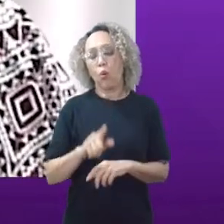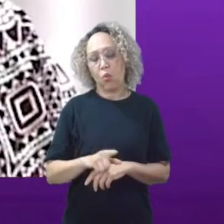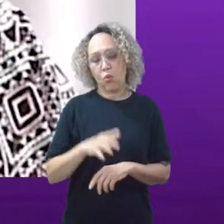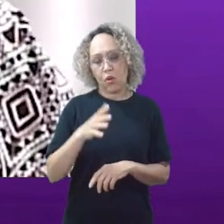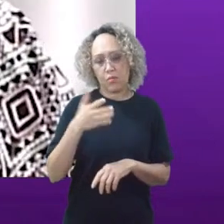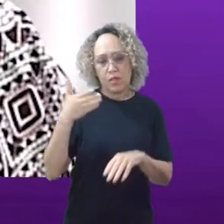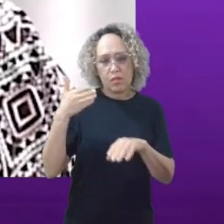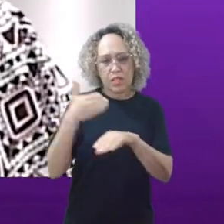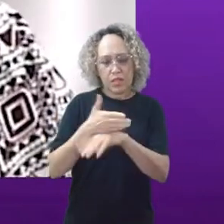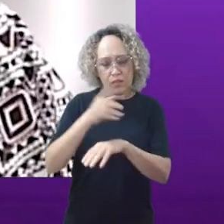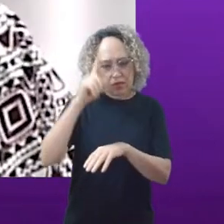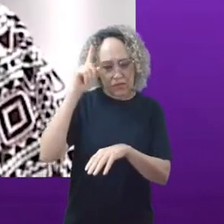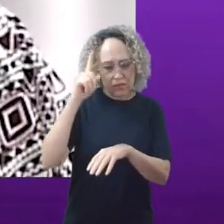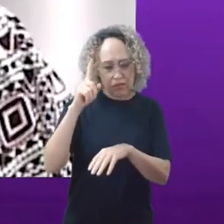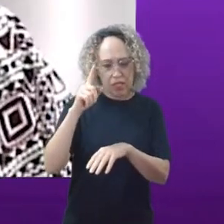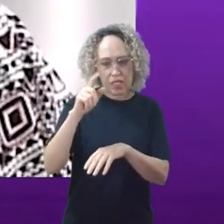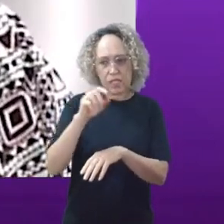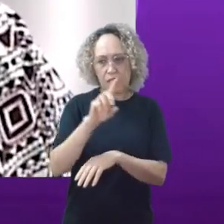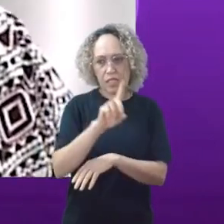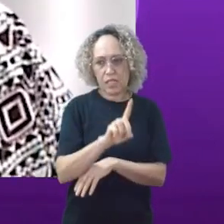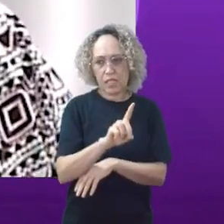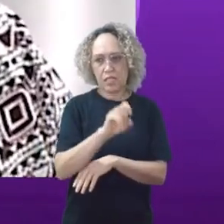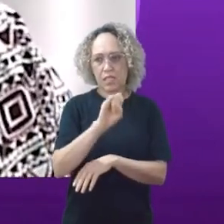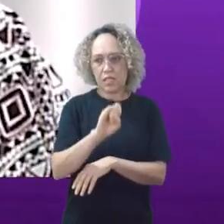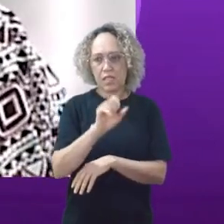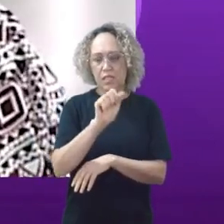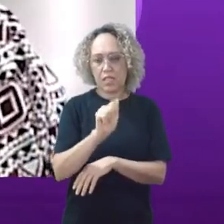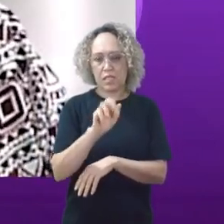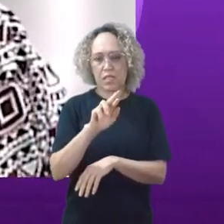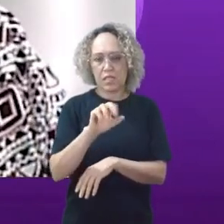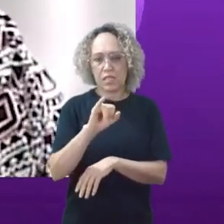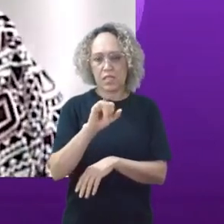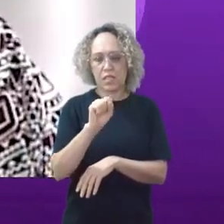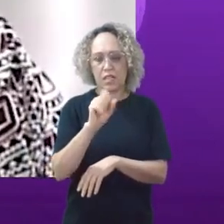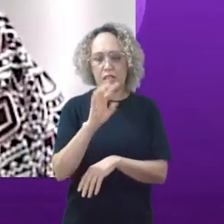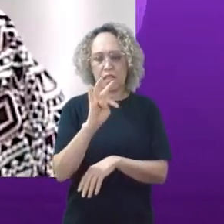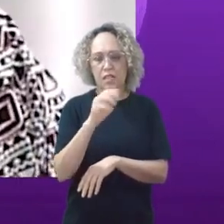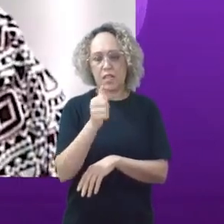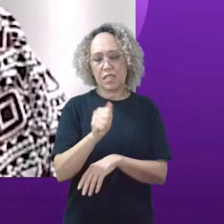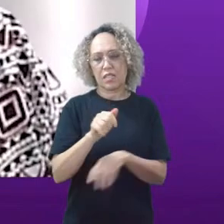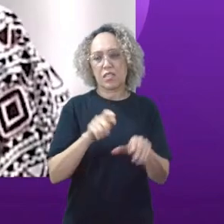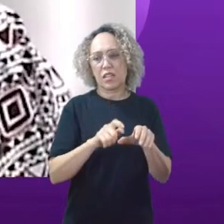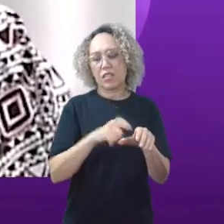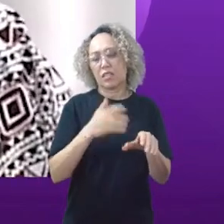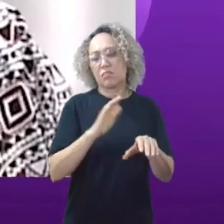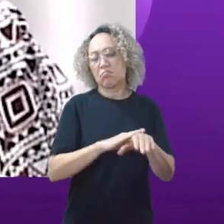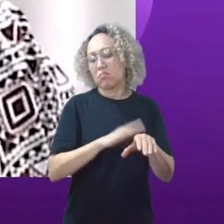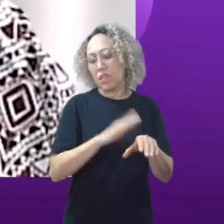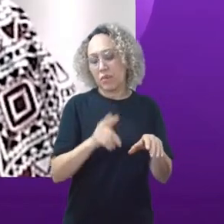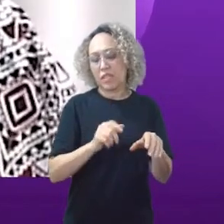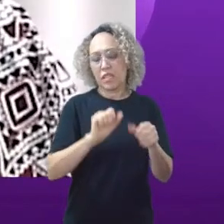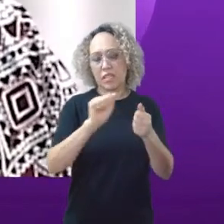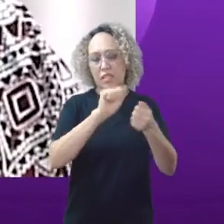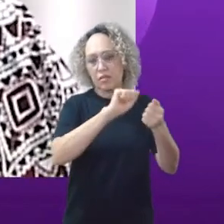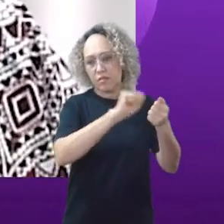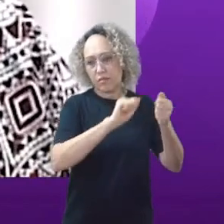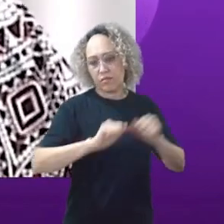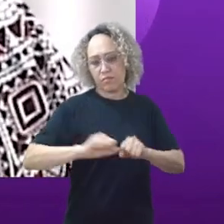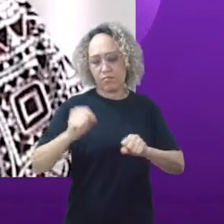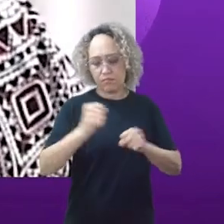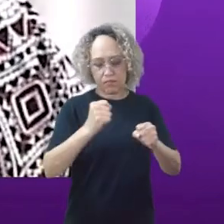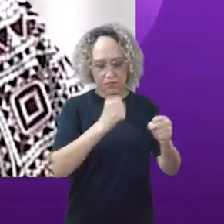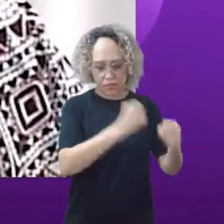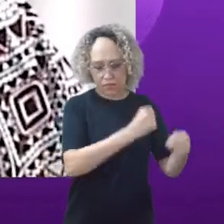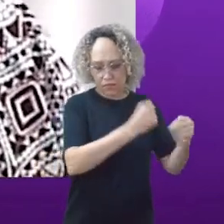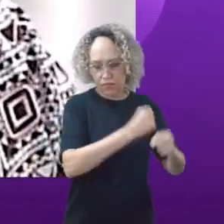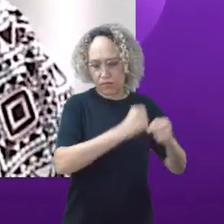situação dessas mulheres é de encontrar uma forma de não ter nenhum problema no mundo